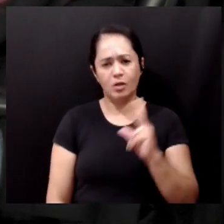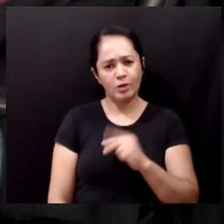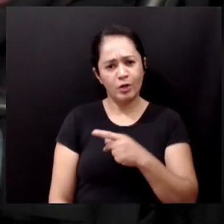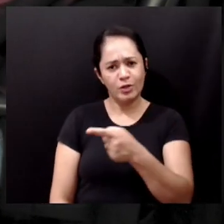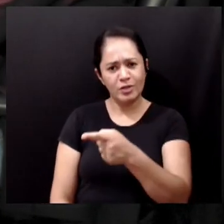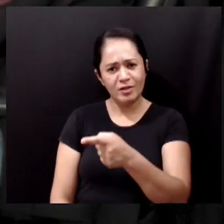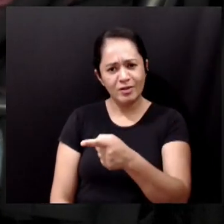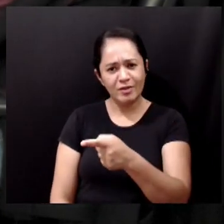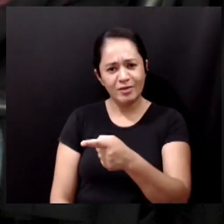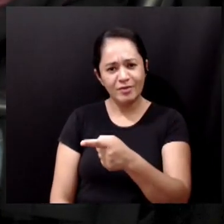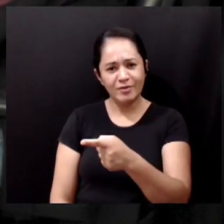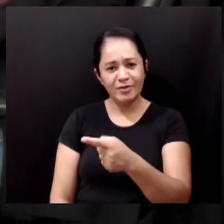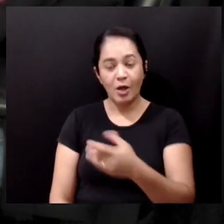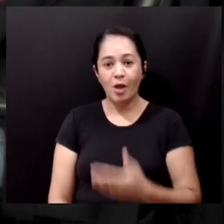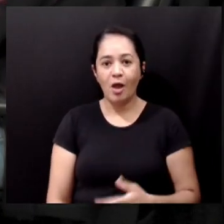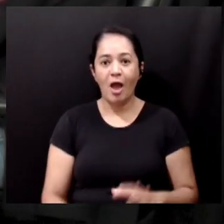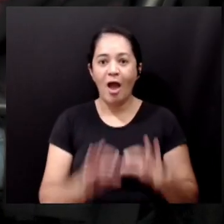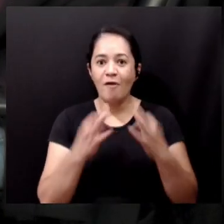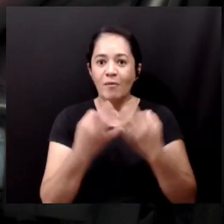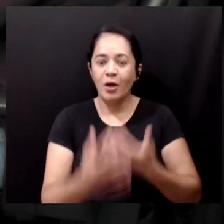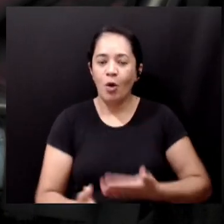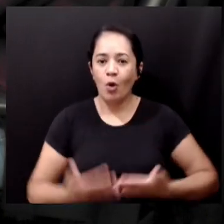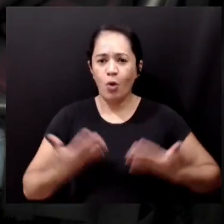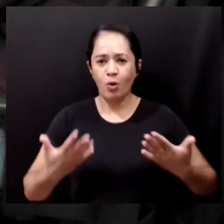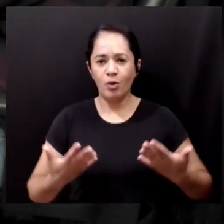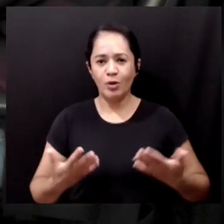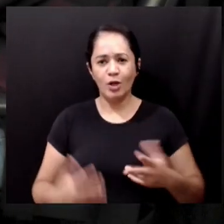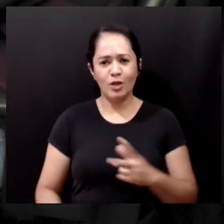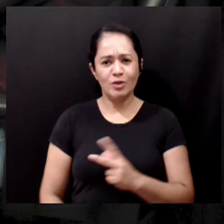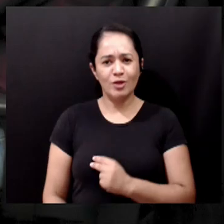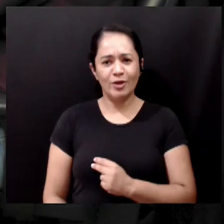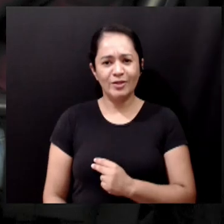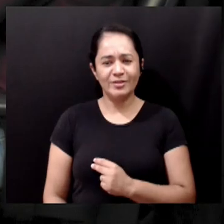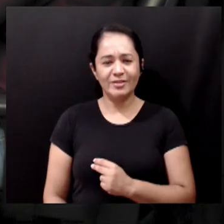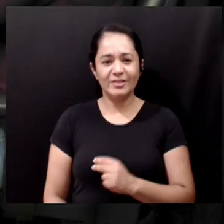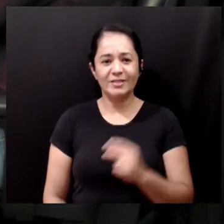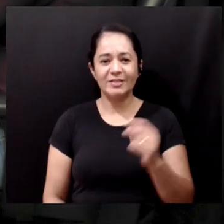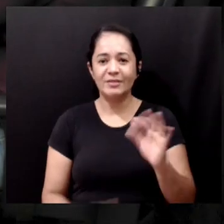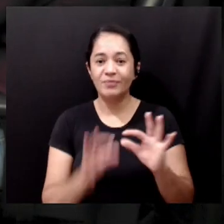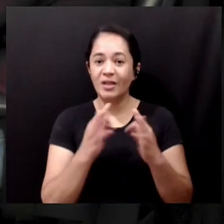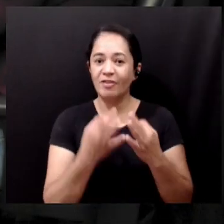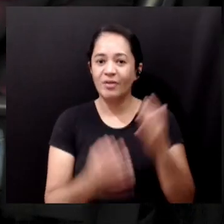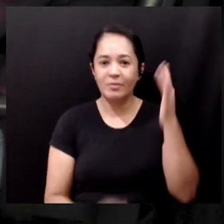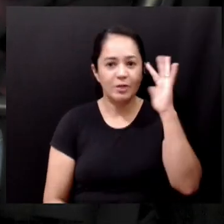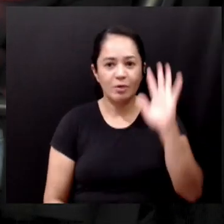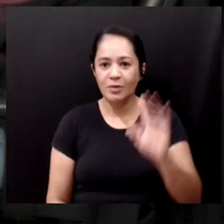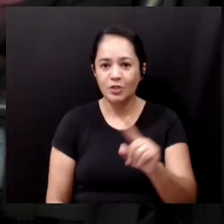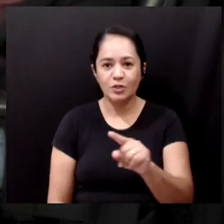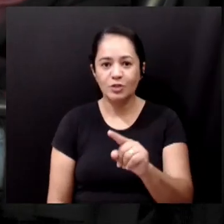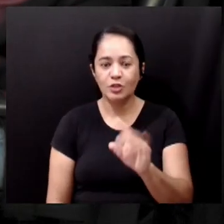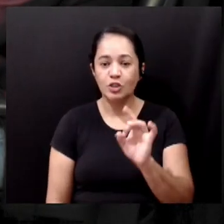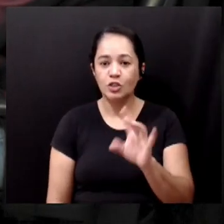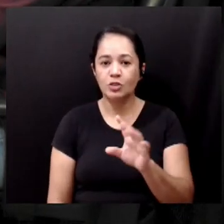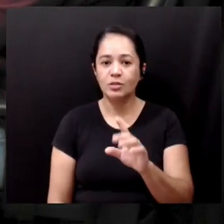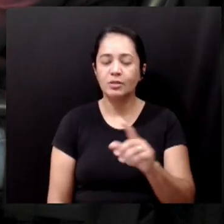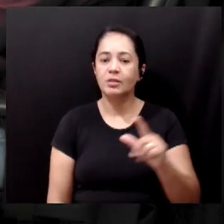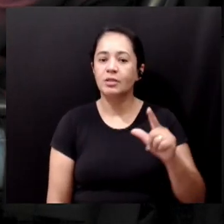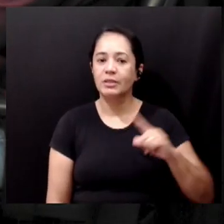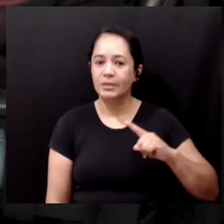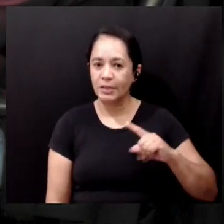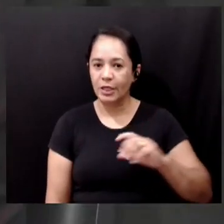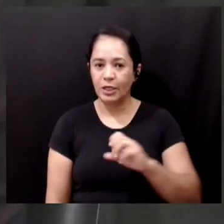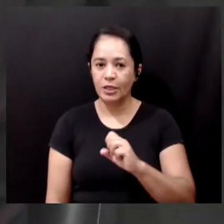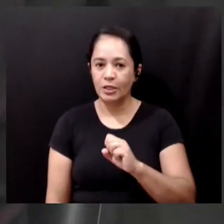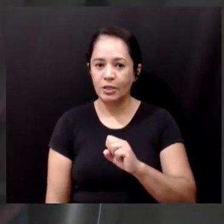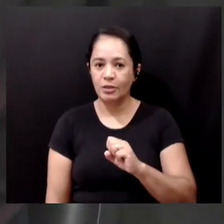susto. Foi um susto? Foi um susto. Eles não tem político na sua família fora você? Eu tenho um sogro, né? Mas